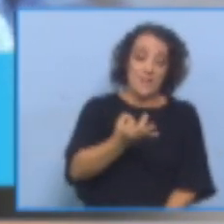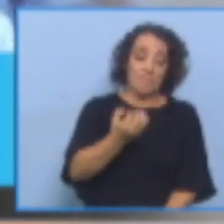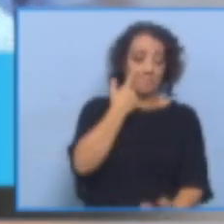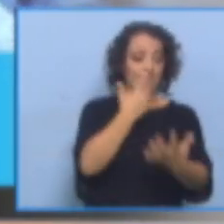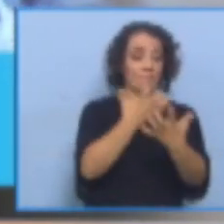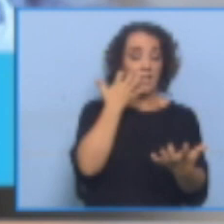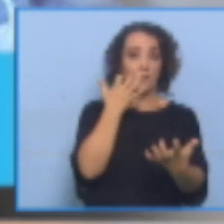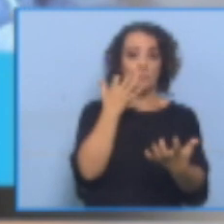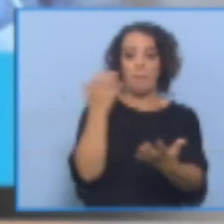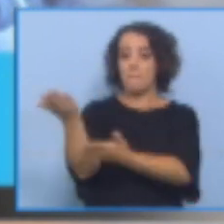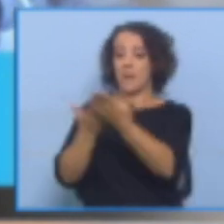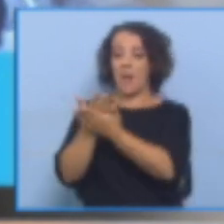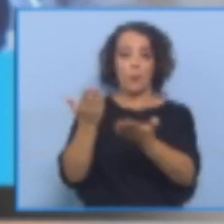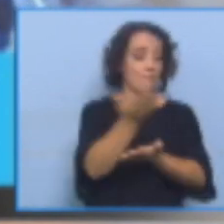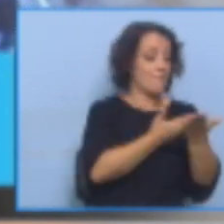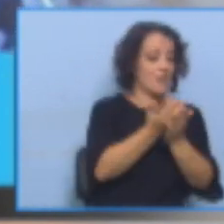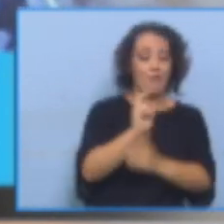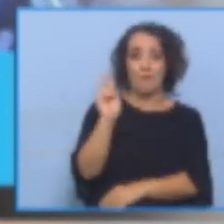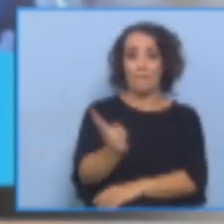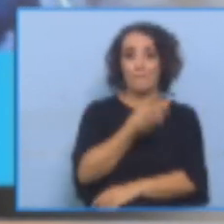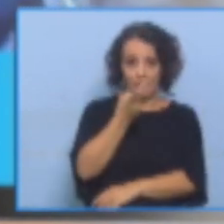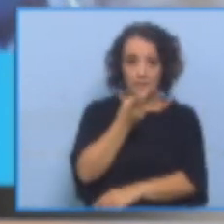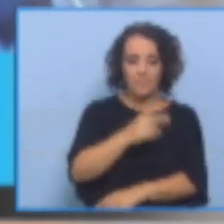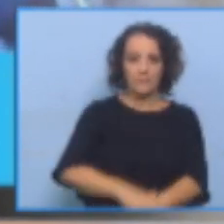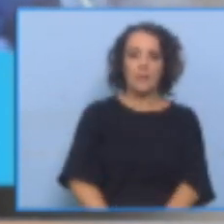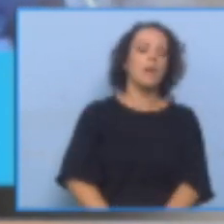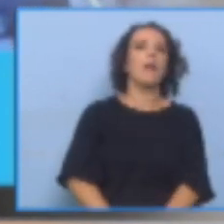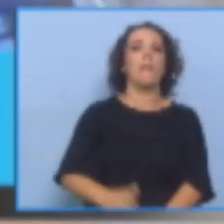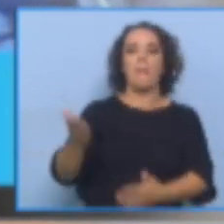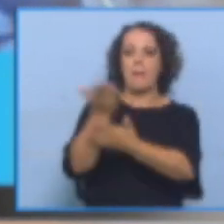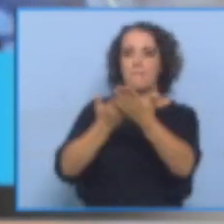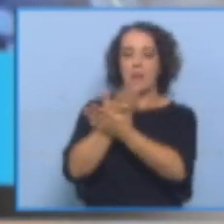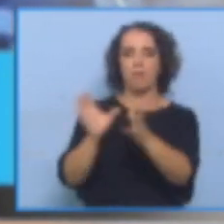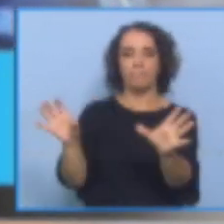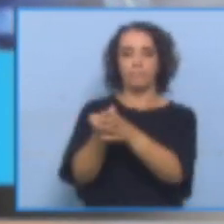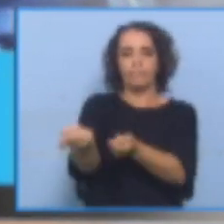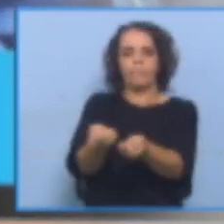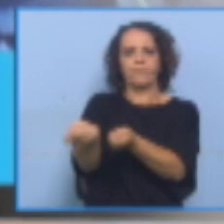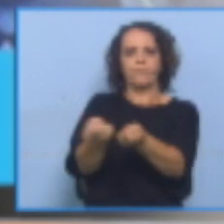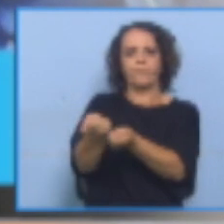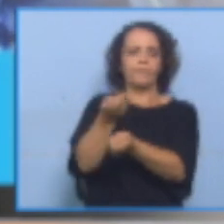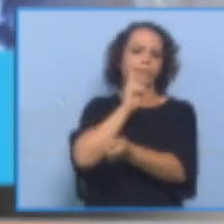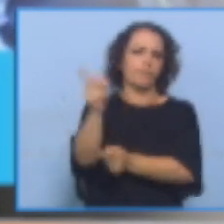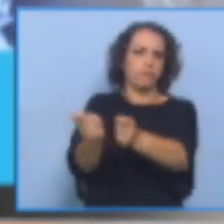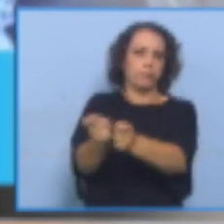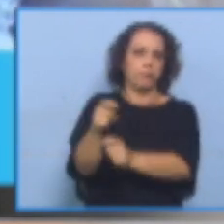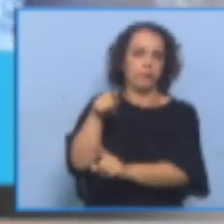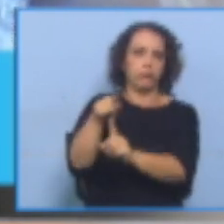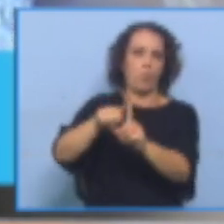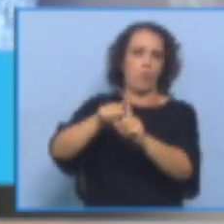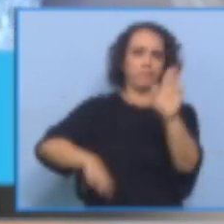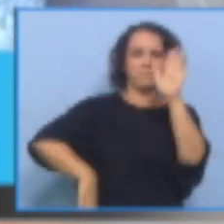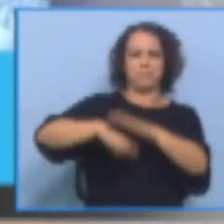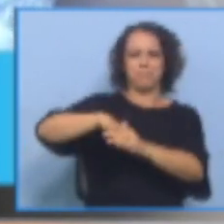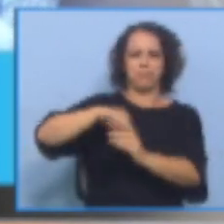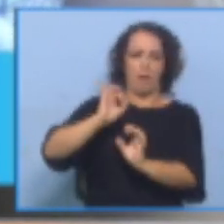dos dois mercados a funcionar, ou seja, no mercado em que se deslocam os gestores, e que é um mercado que muitas vezes é de topo de gama, é